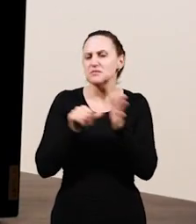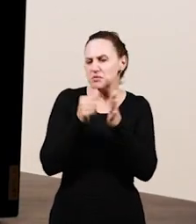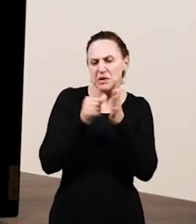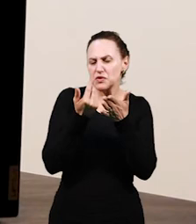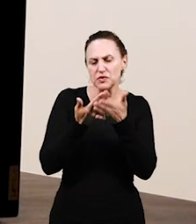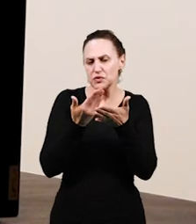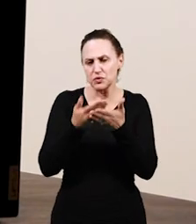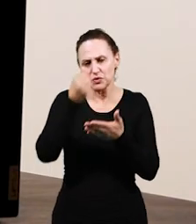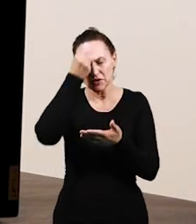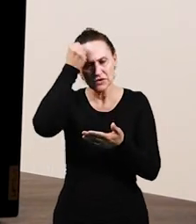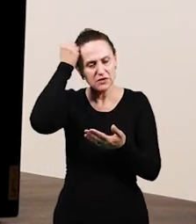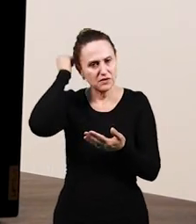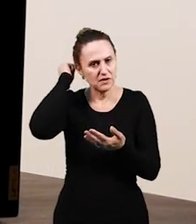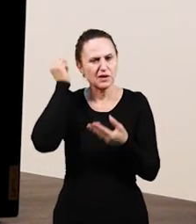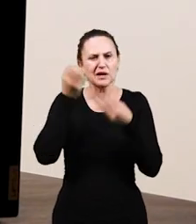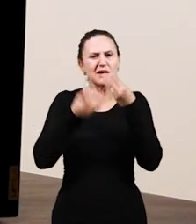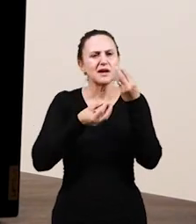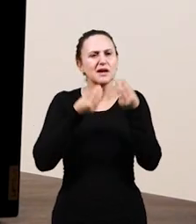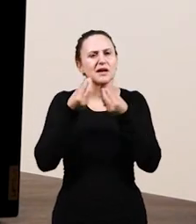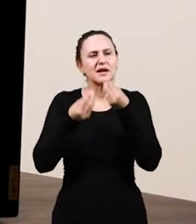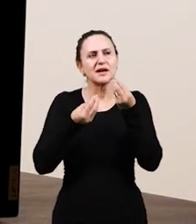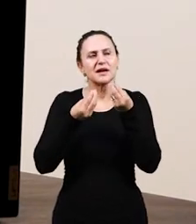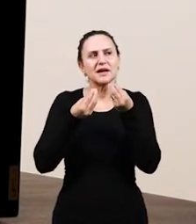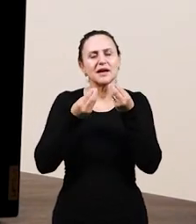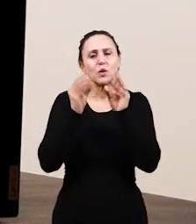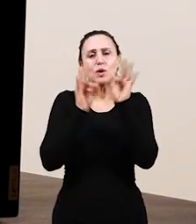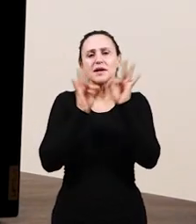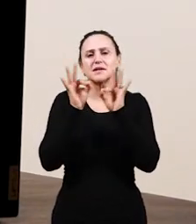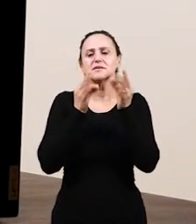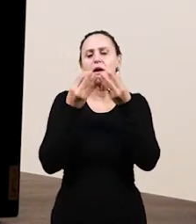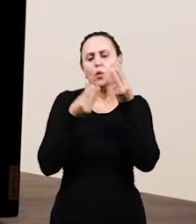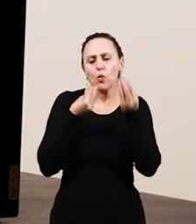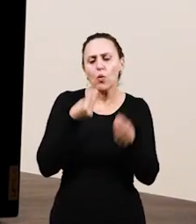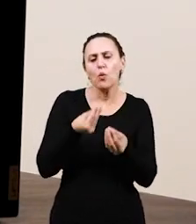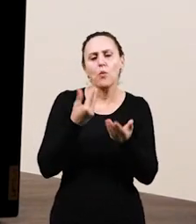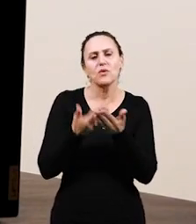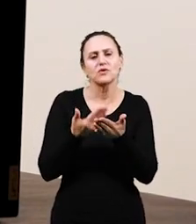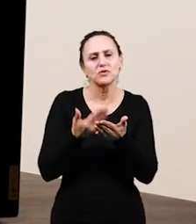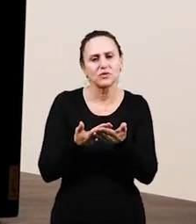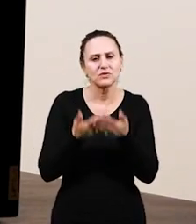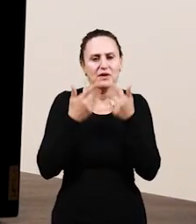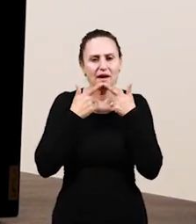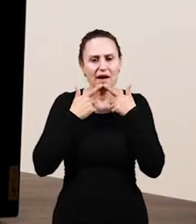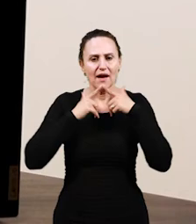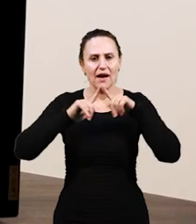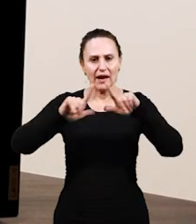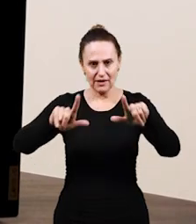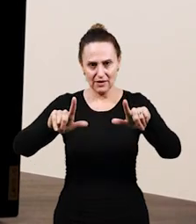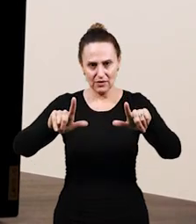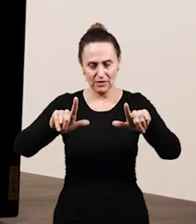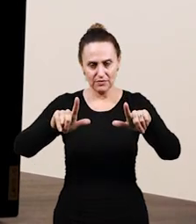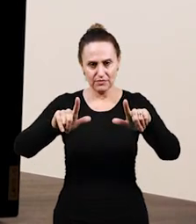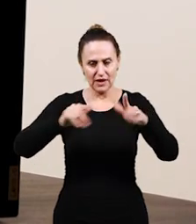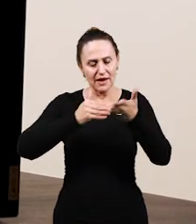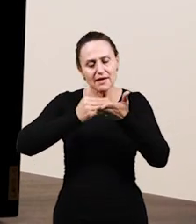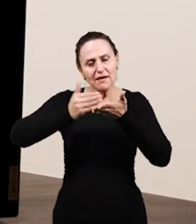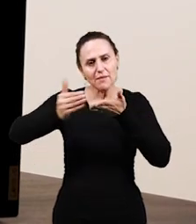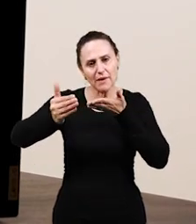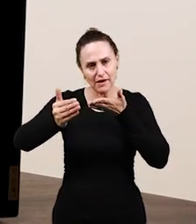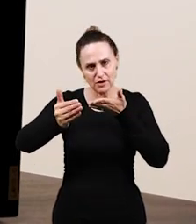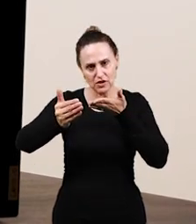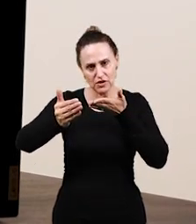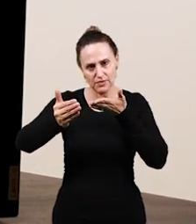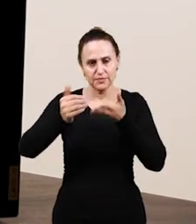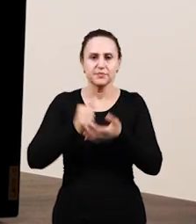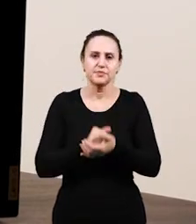então como é que ele vai estudar a língua né pelo método sincrônico e aí então partindo dessas relações sintagmáticas